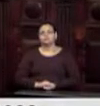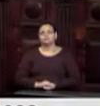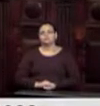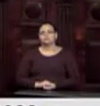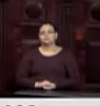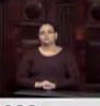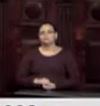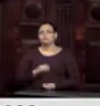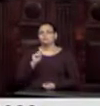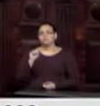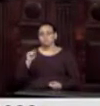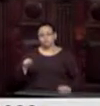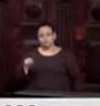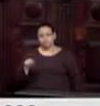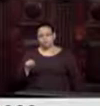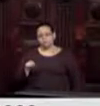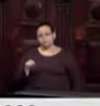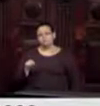sendo